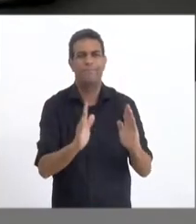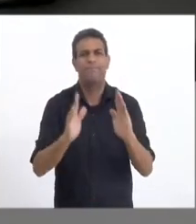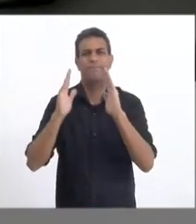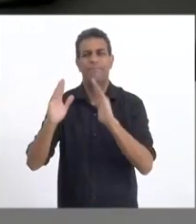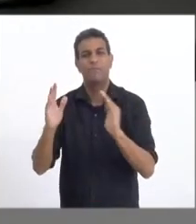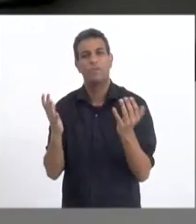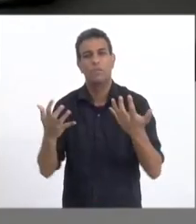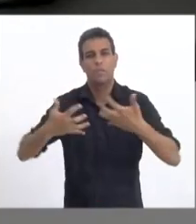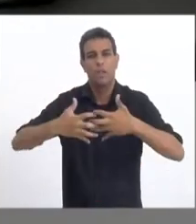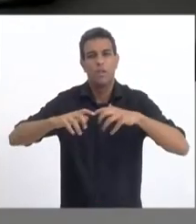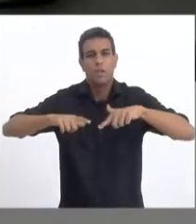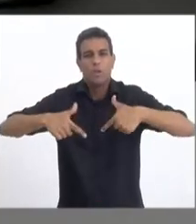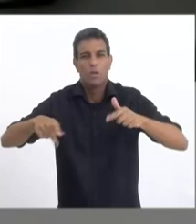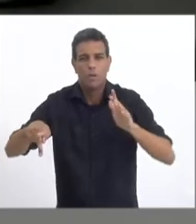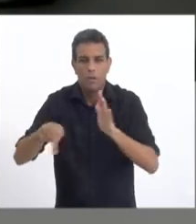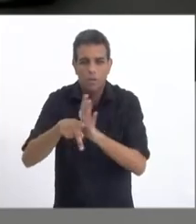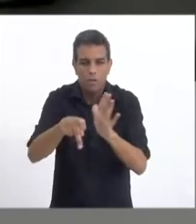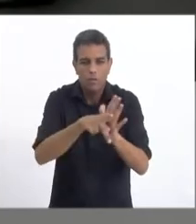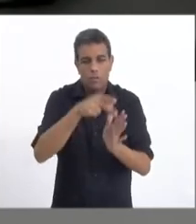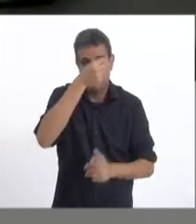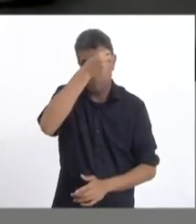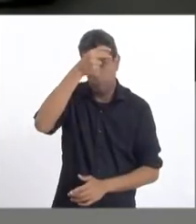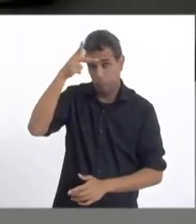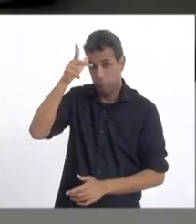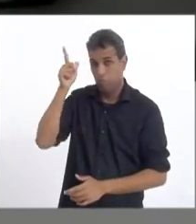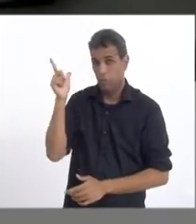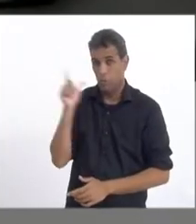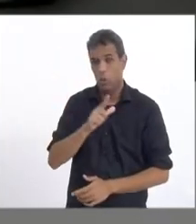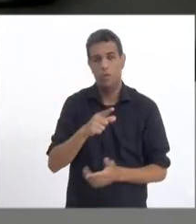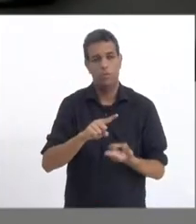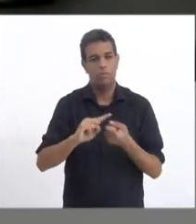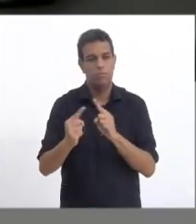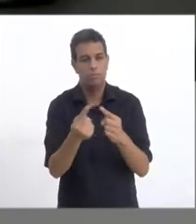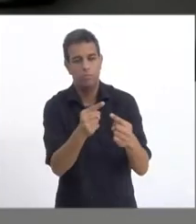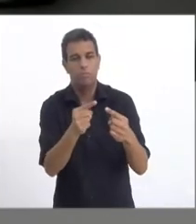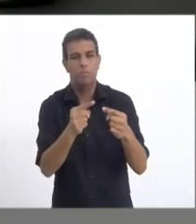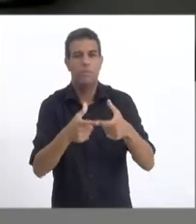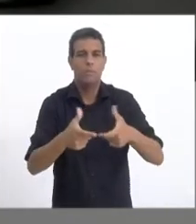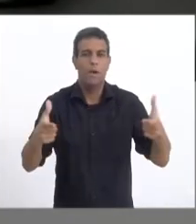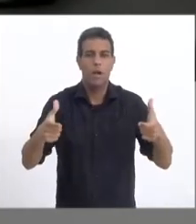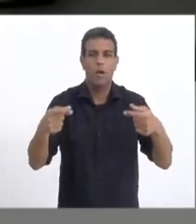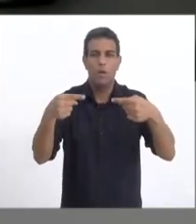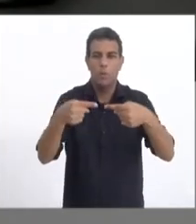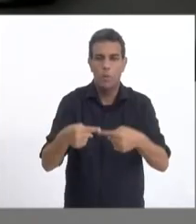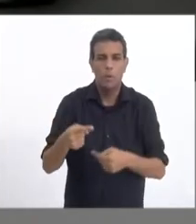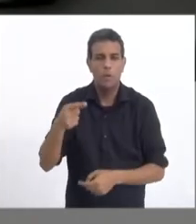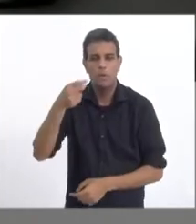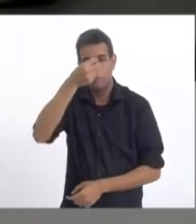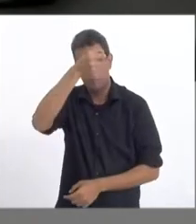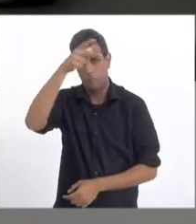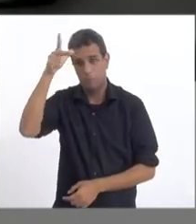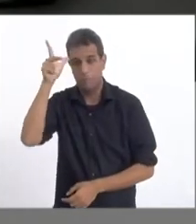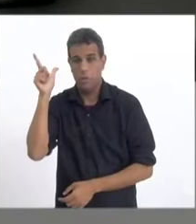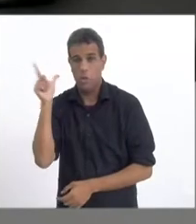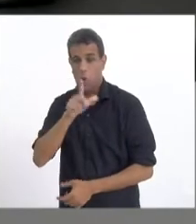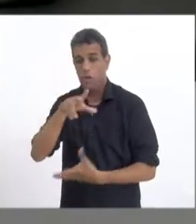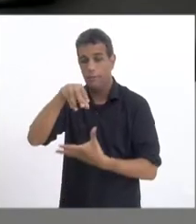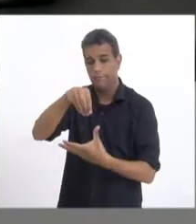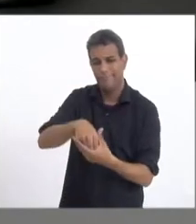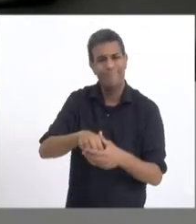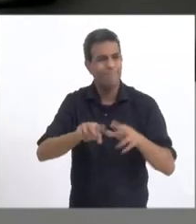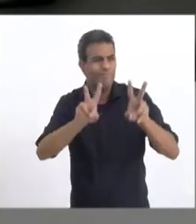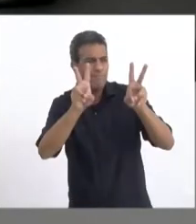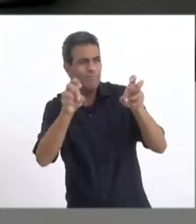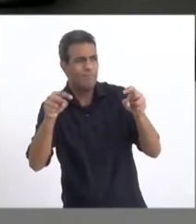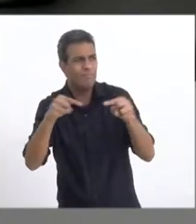essa atuação do município de Guapimirim, que muitas vezes dialogamos com municípios maiores, e nós escutamos o seguinte, tá, mas vocês só